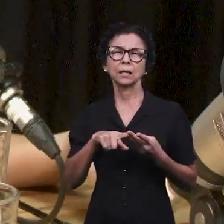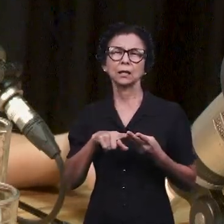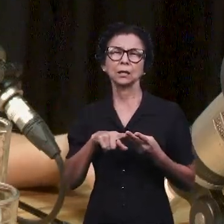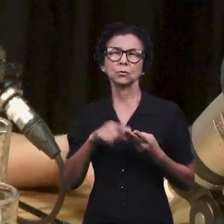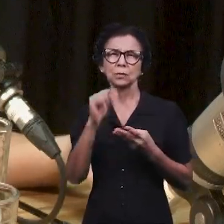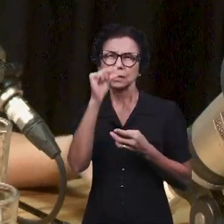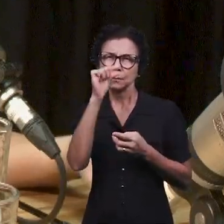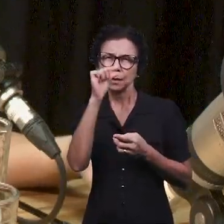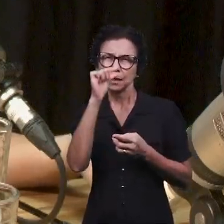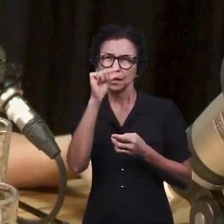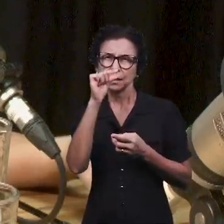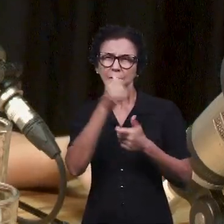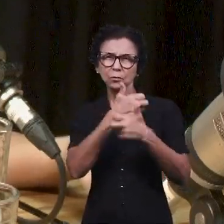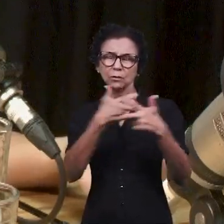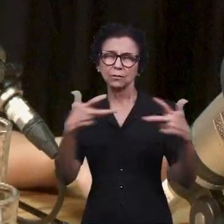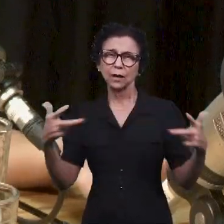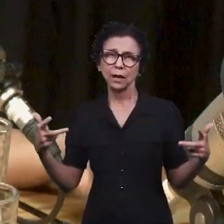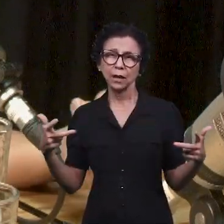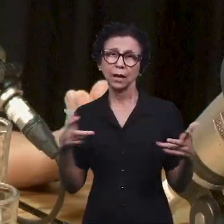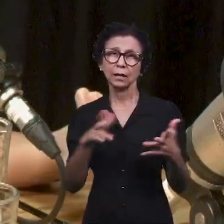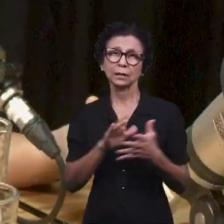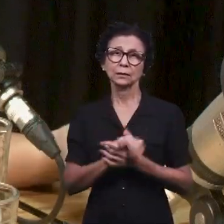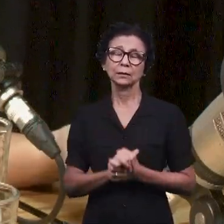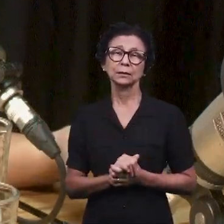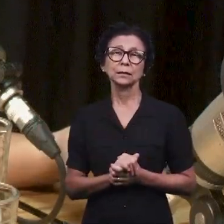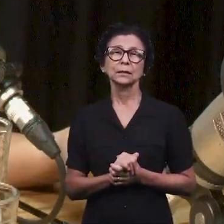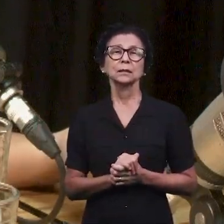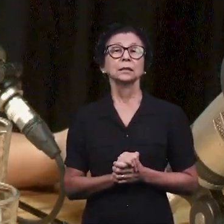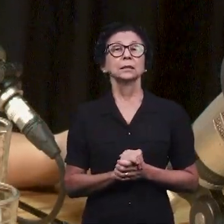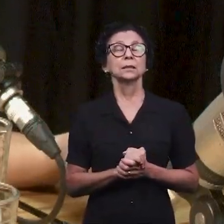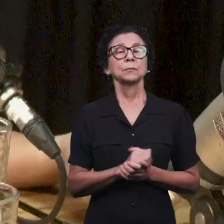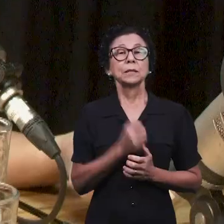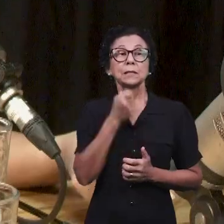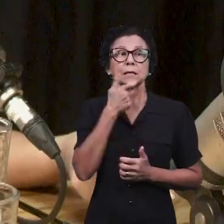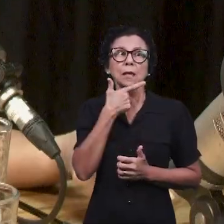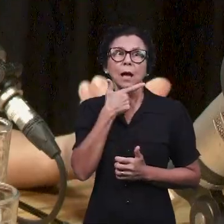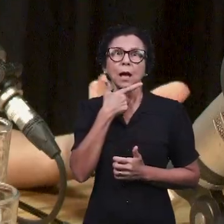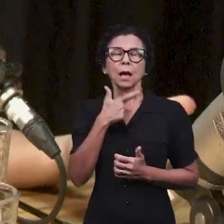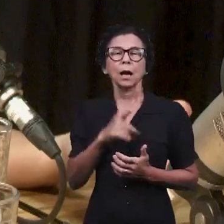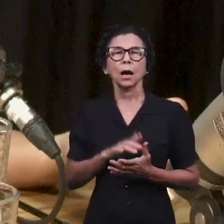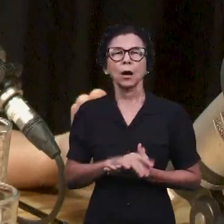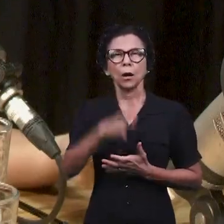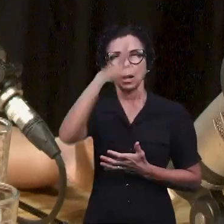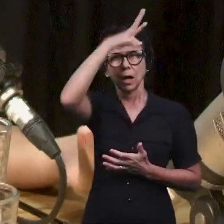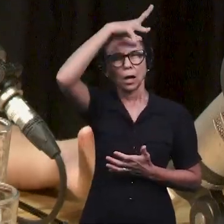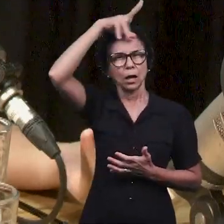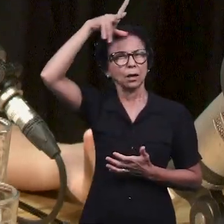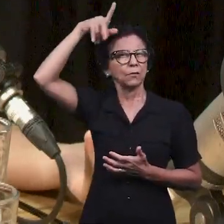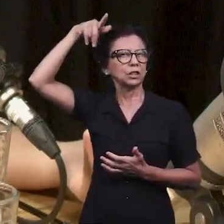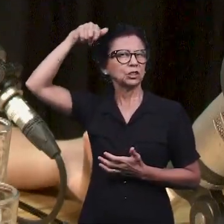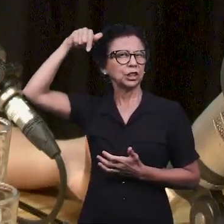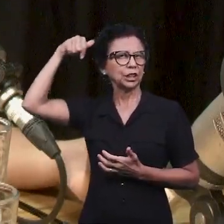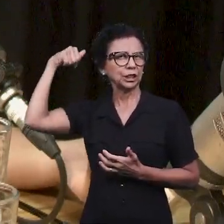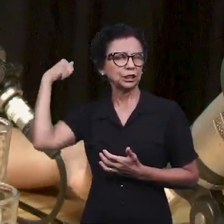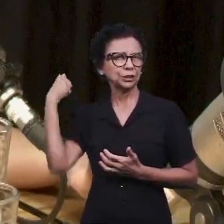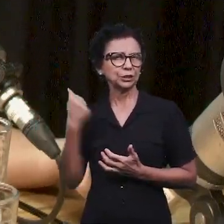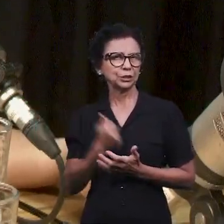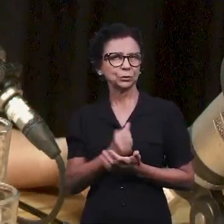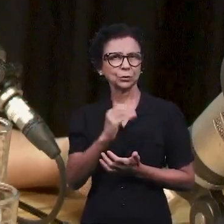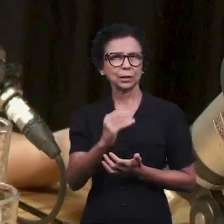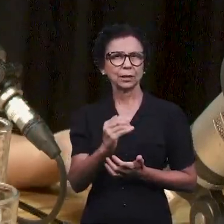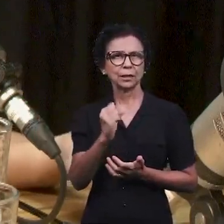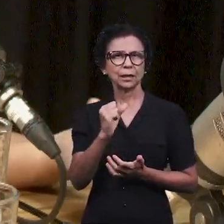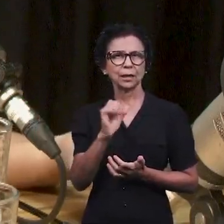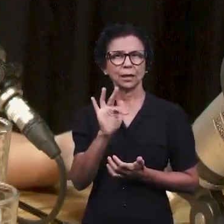como o doutor já mencionou. Alimentos ricos em sódio também, né? Refrigerantes, bebidas com cafeína